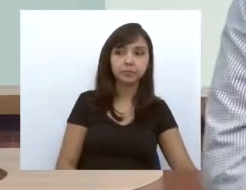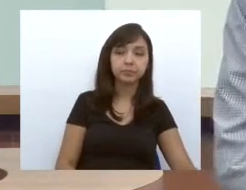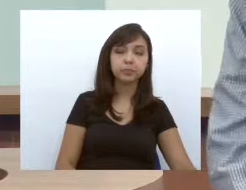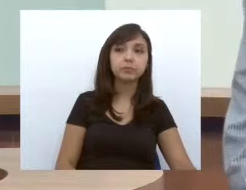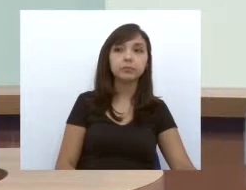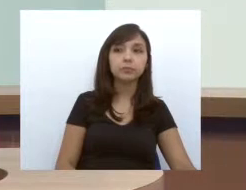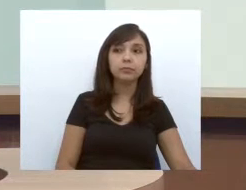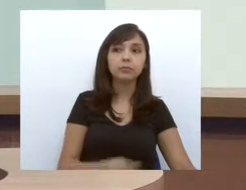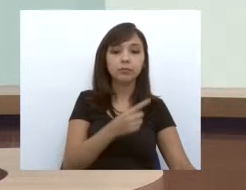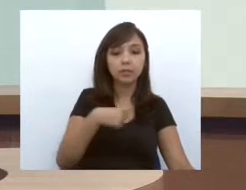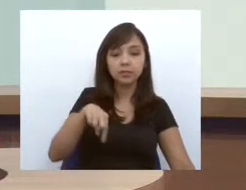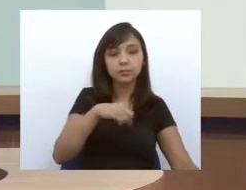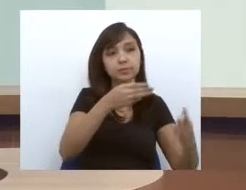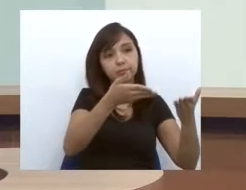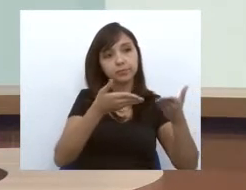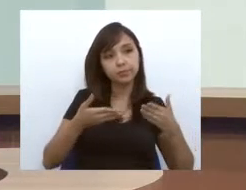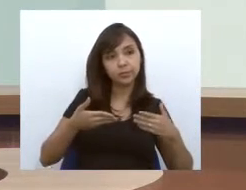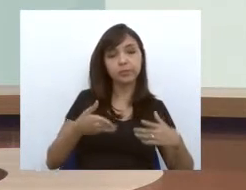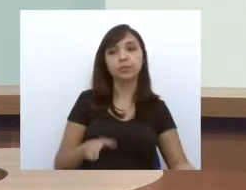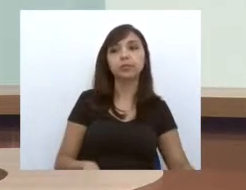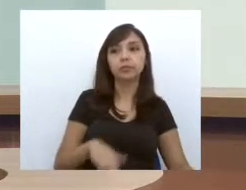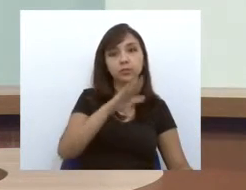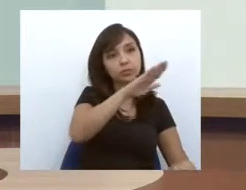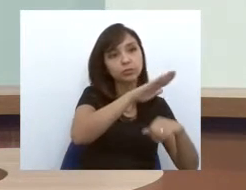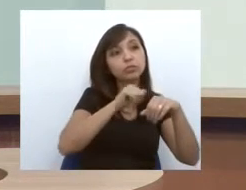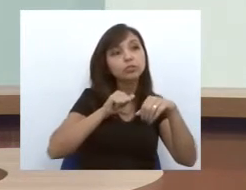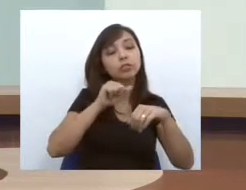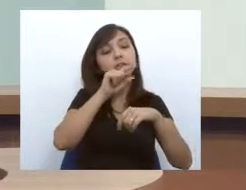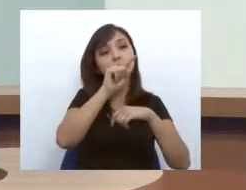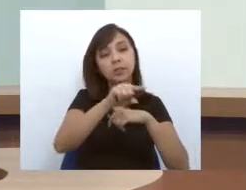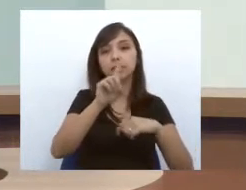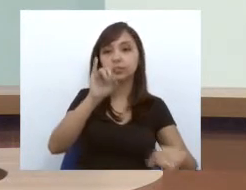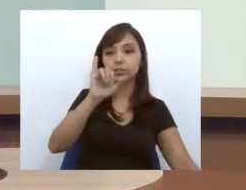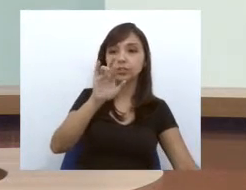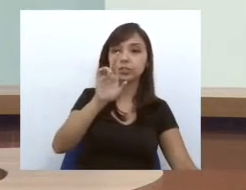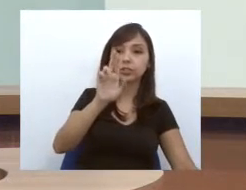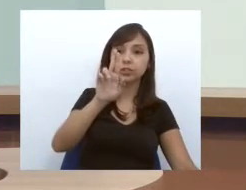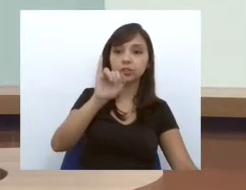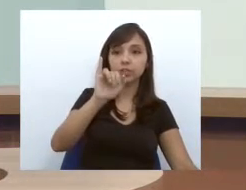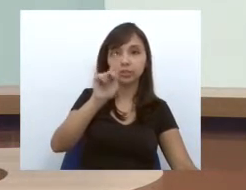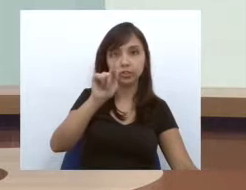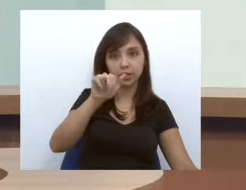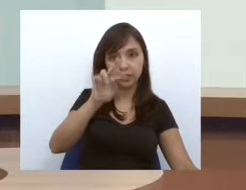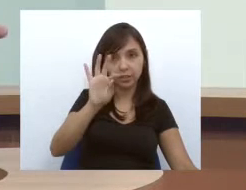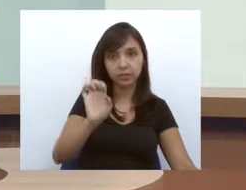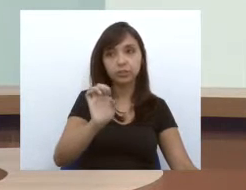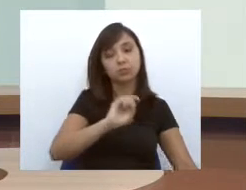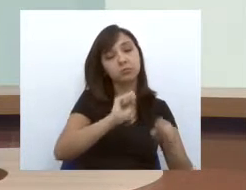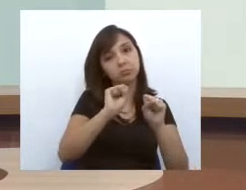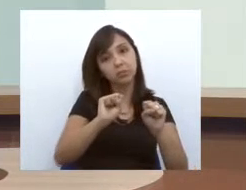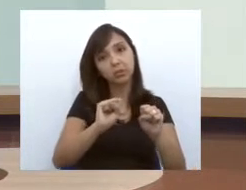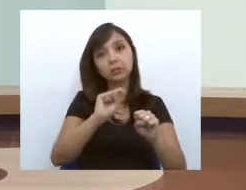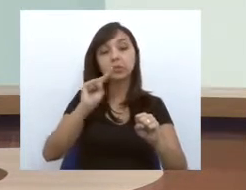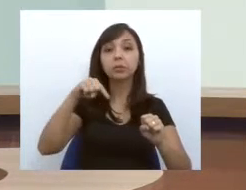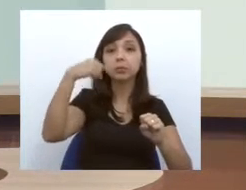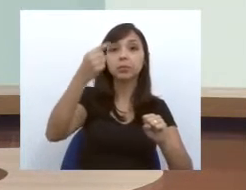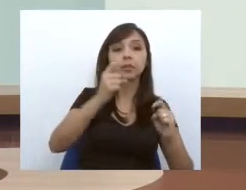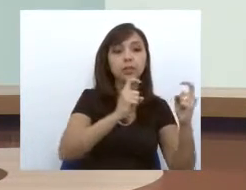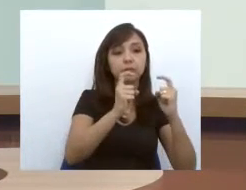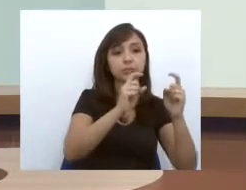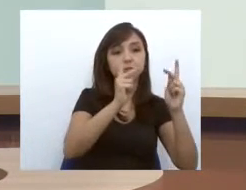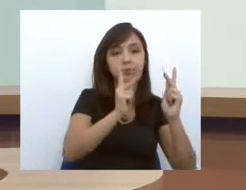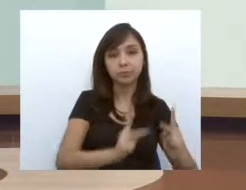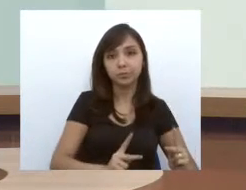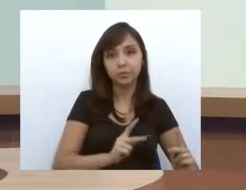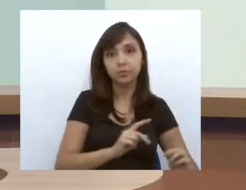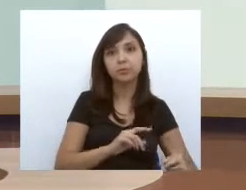nós vamos chamar as dirigentes para estar conversando com os vereadores e posterior uma audiência pública que será convocada pela